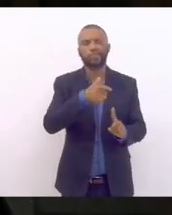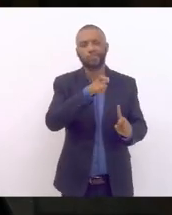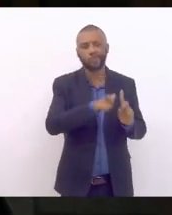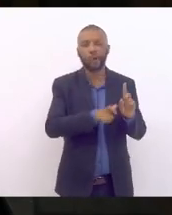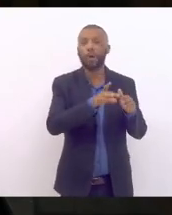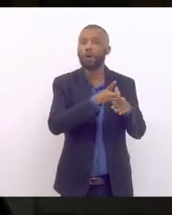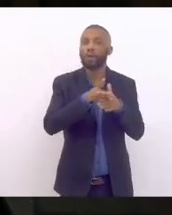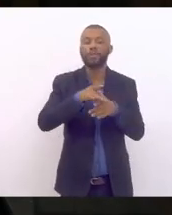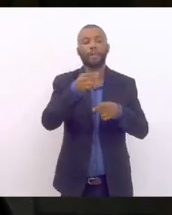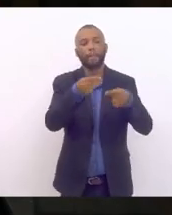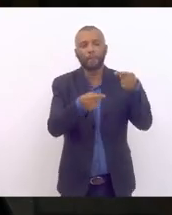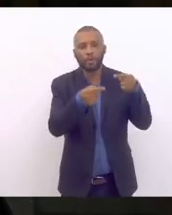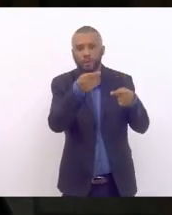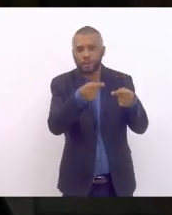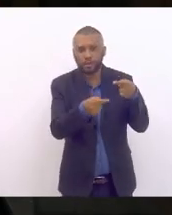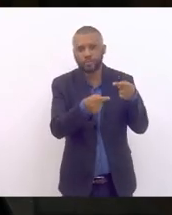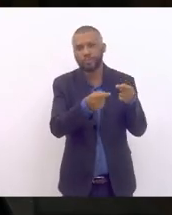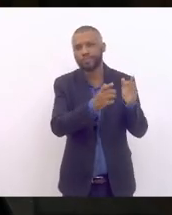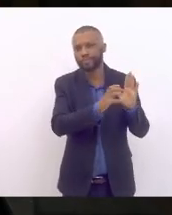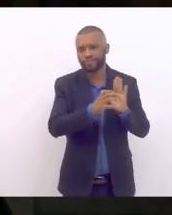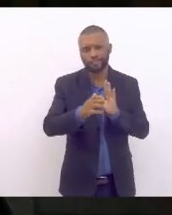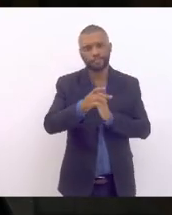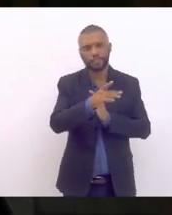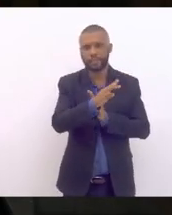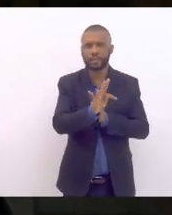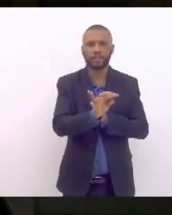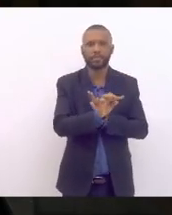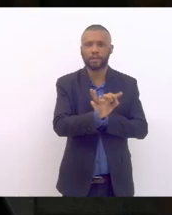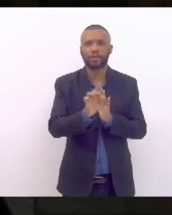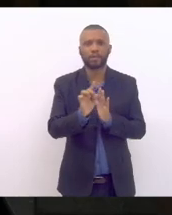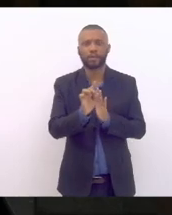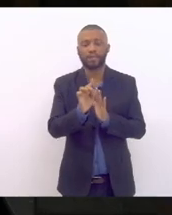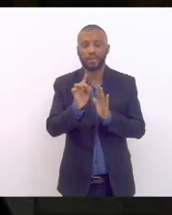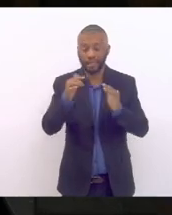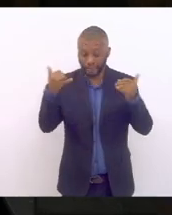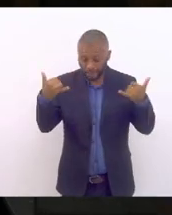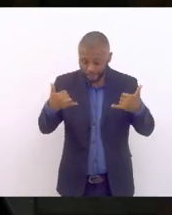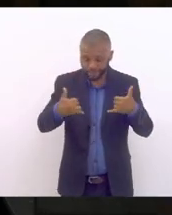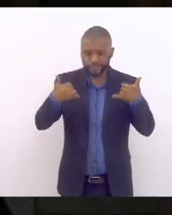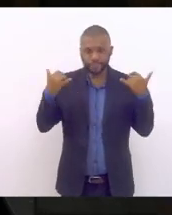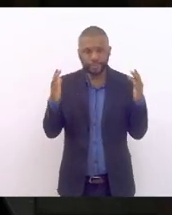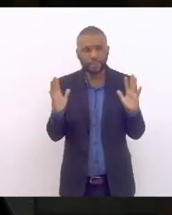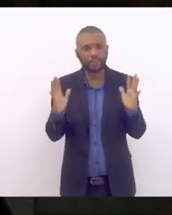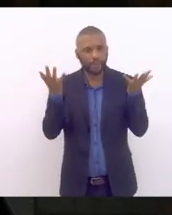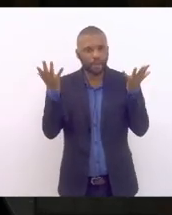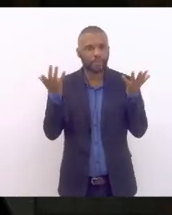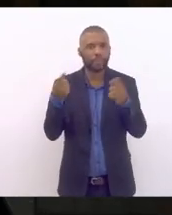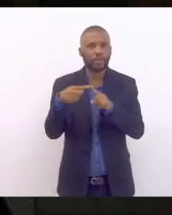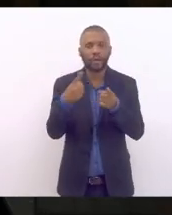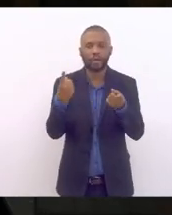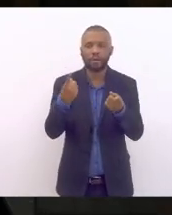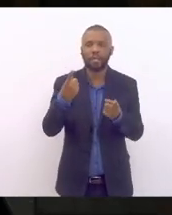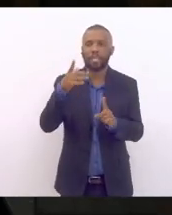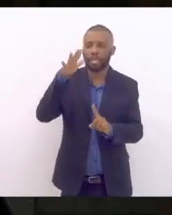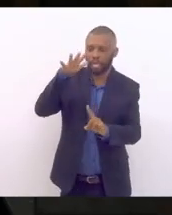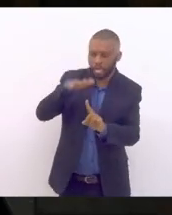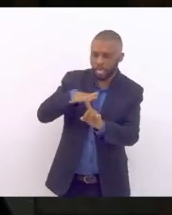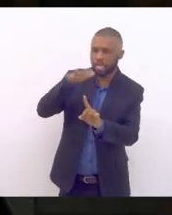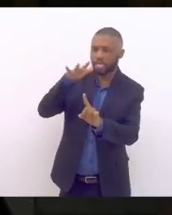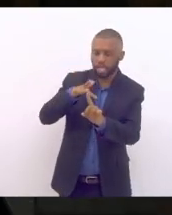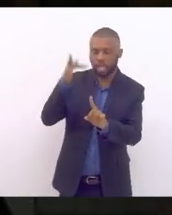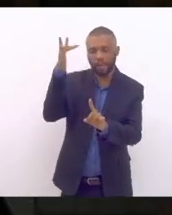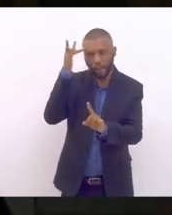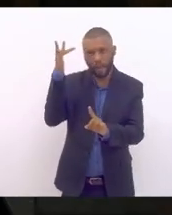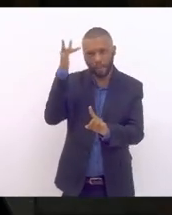líder político vida de determinado partido político do PT em pé na festa de aniversário do que um Falar tipo de